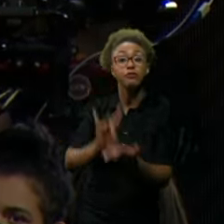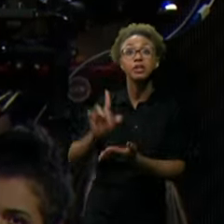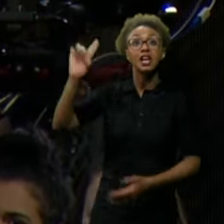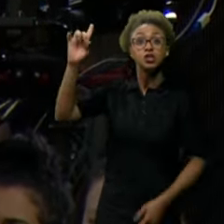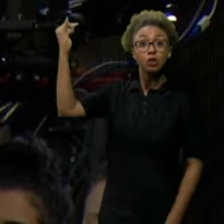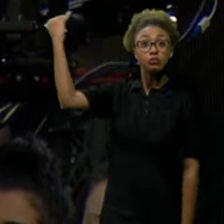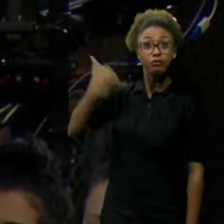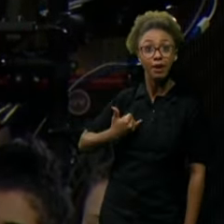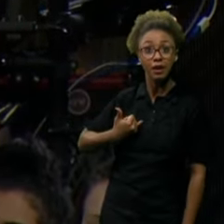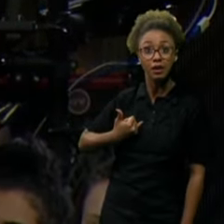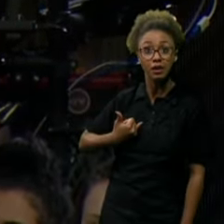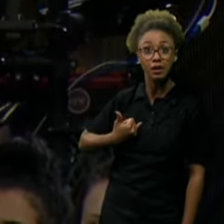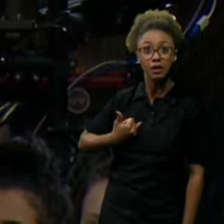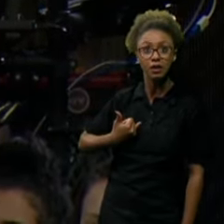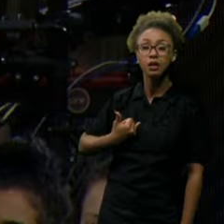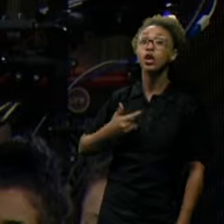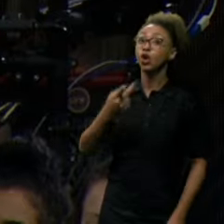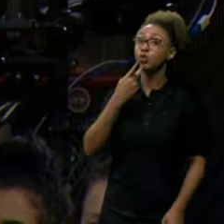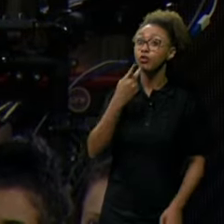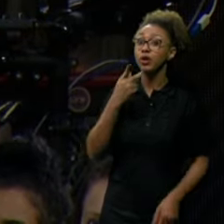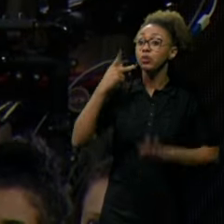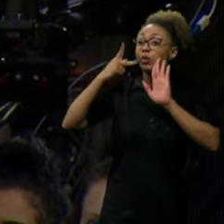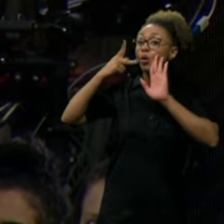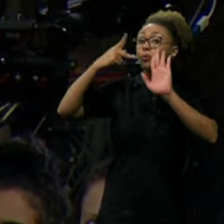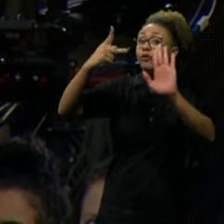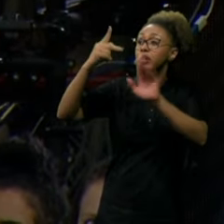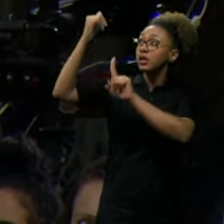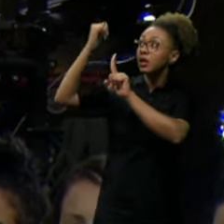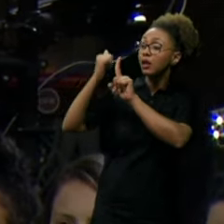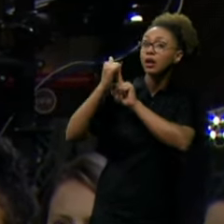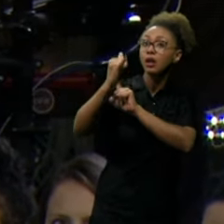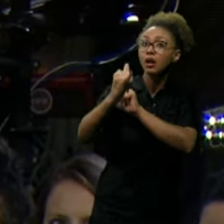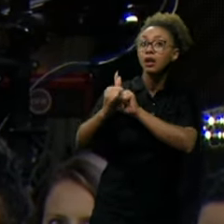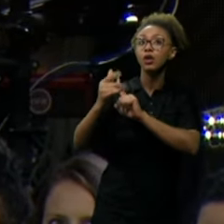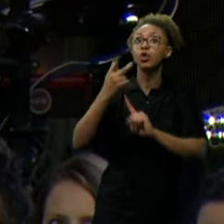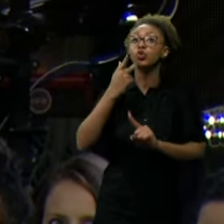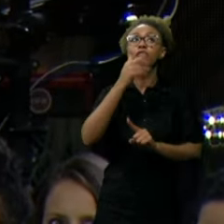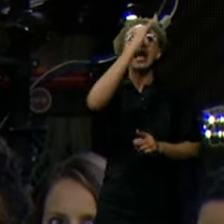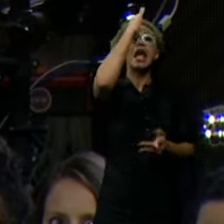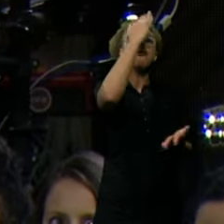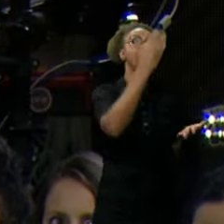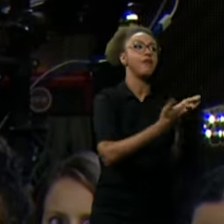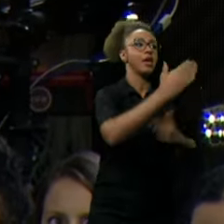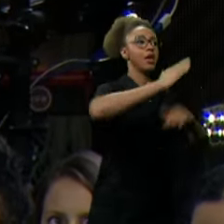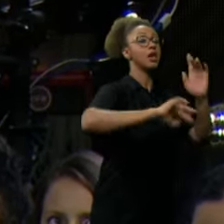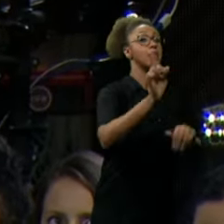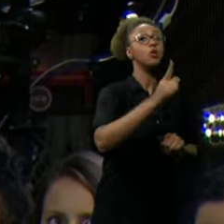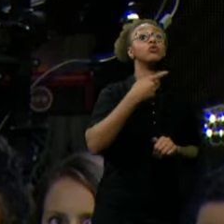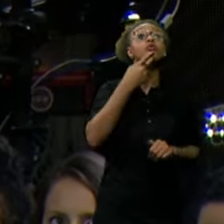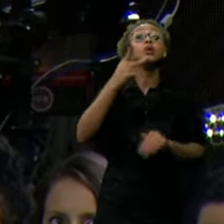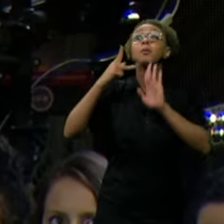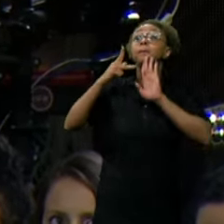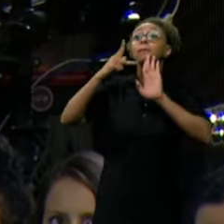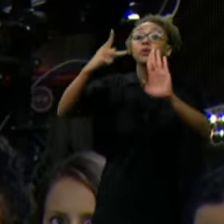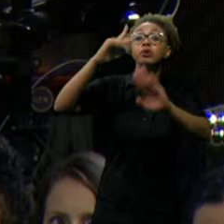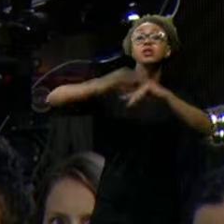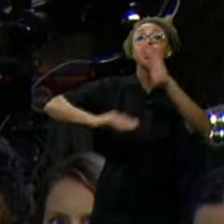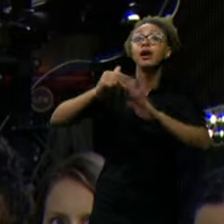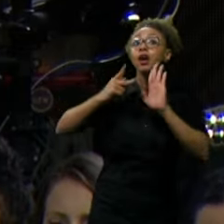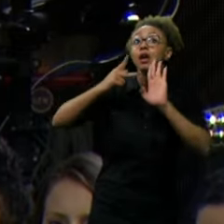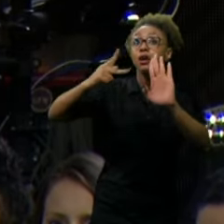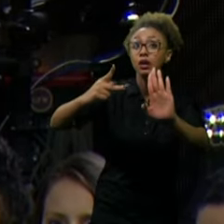Deus que manda falar irmão tô falando de profecia tá não tô falando do uso da fé tô falando do uso da Profecia